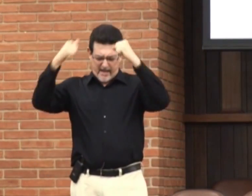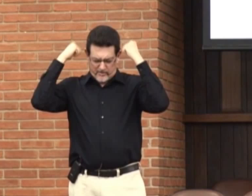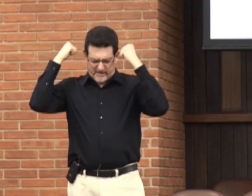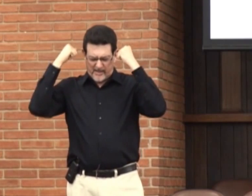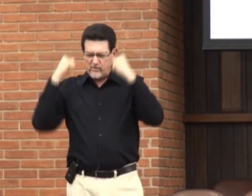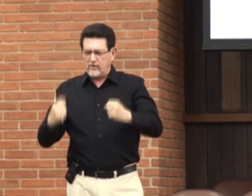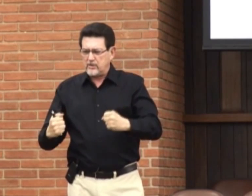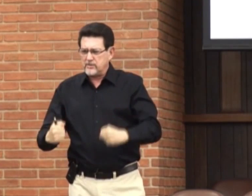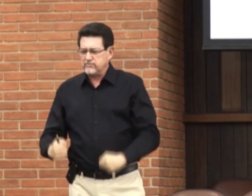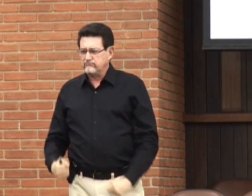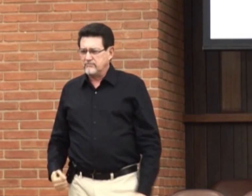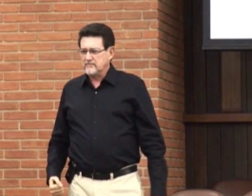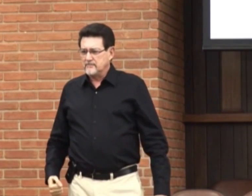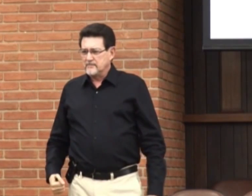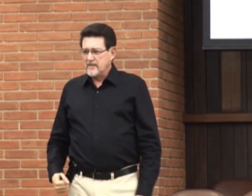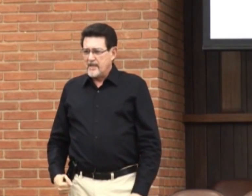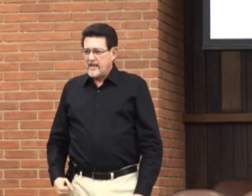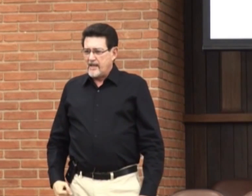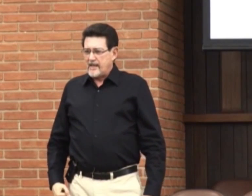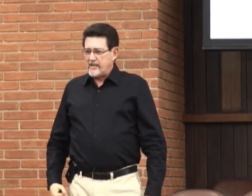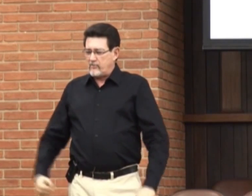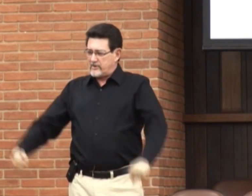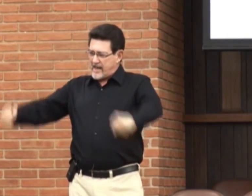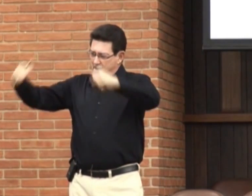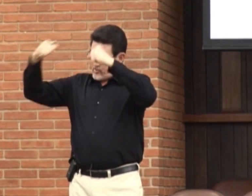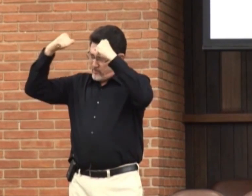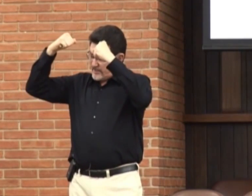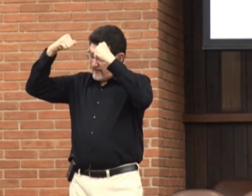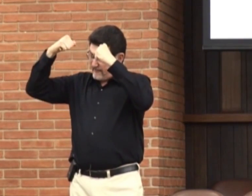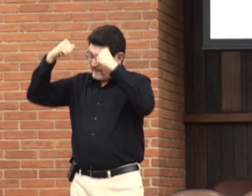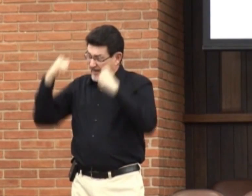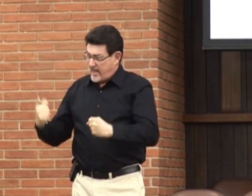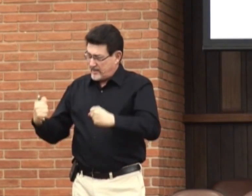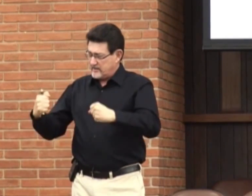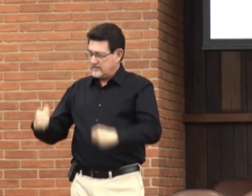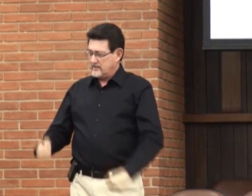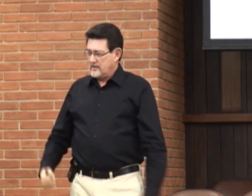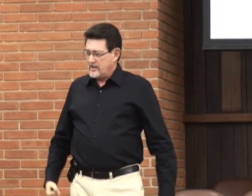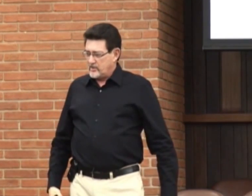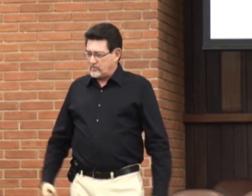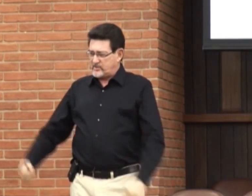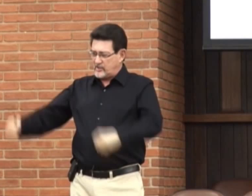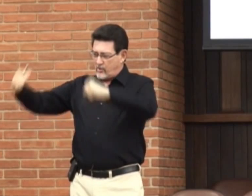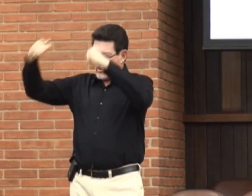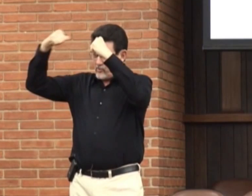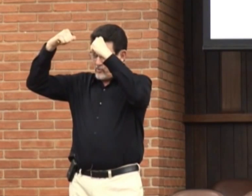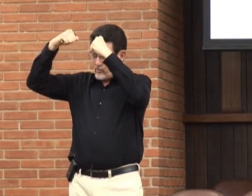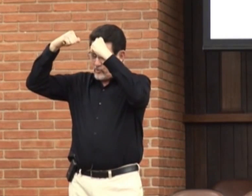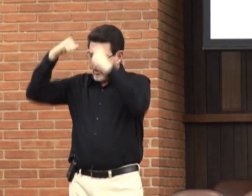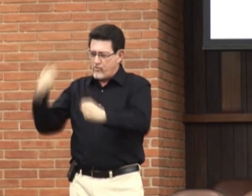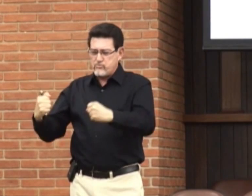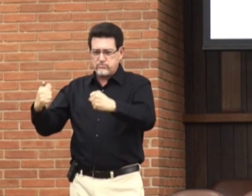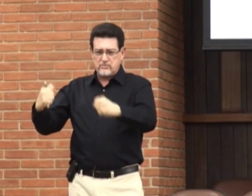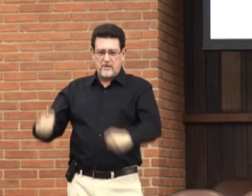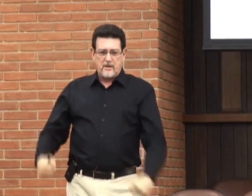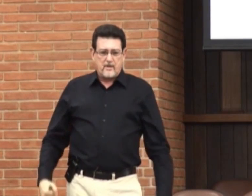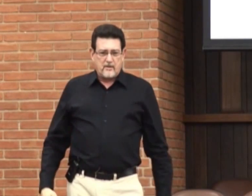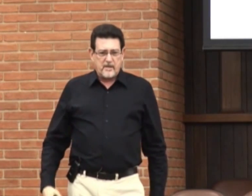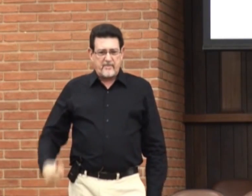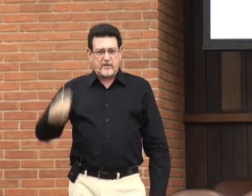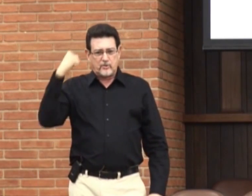eu orei ao Senhor. E eu orei com muita fé. E o Senhor